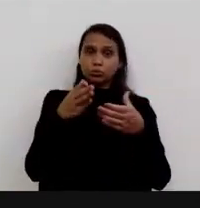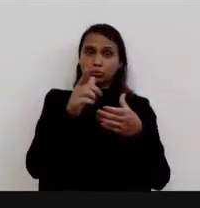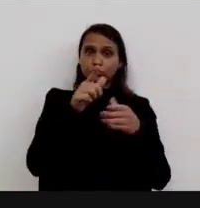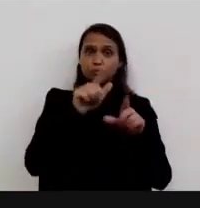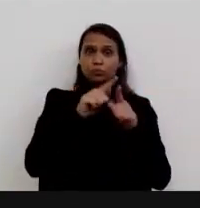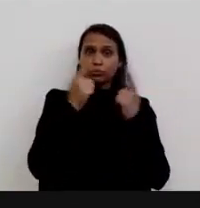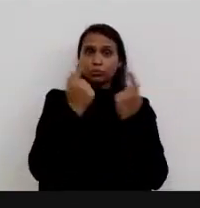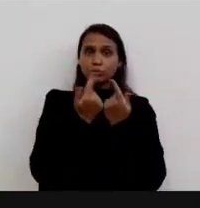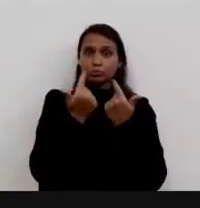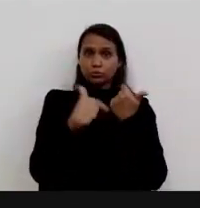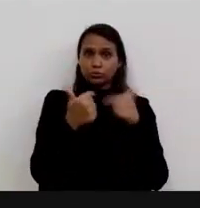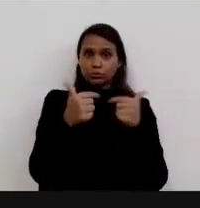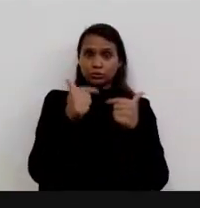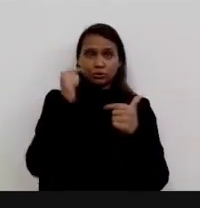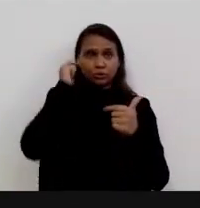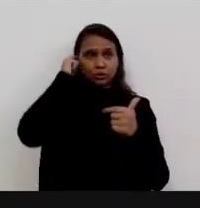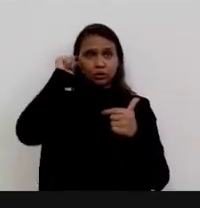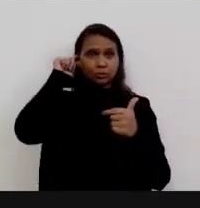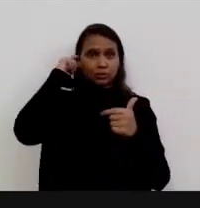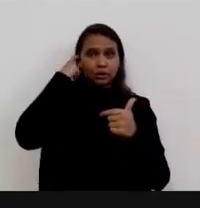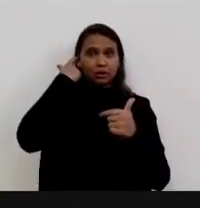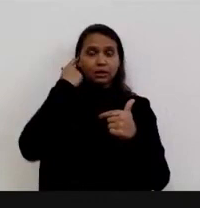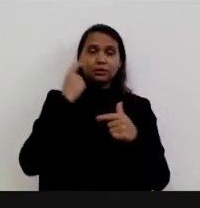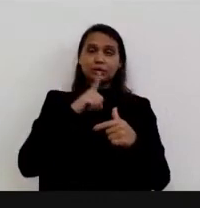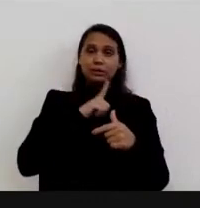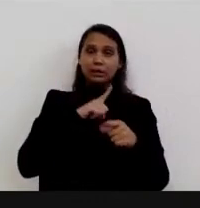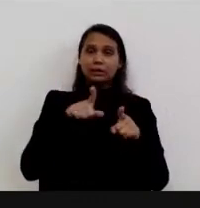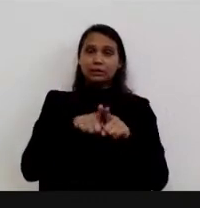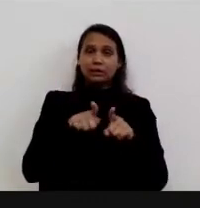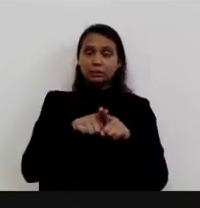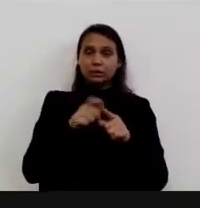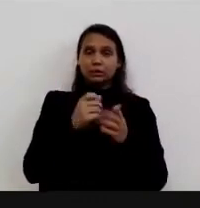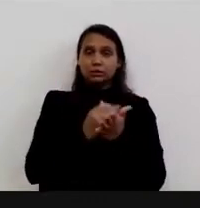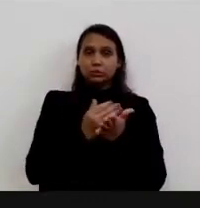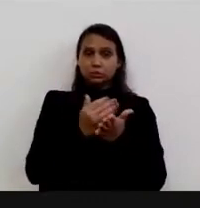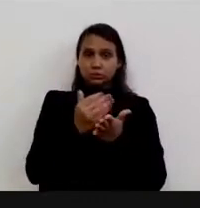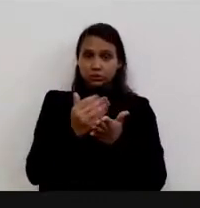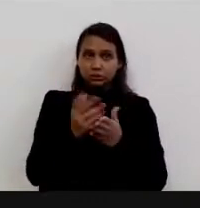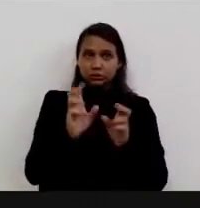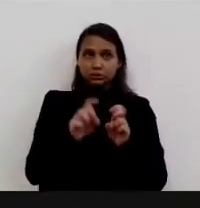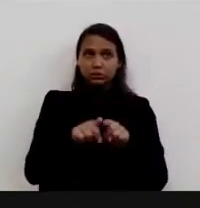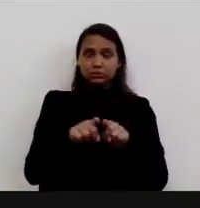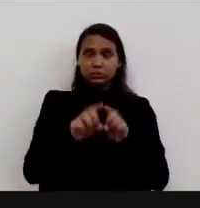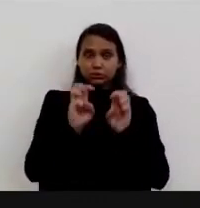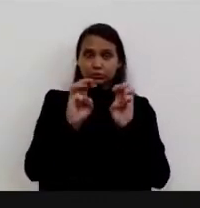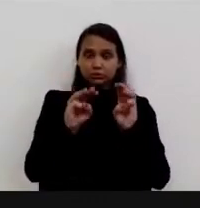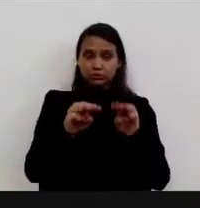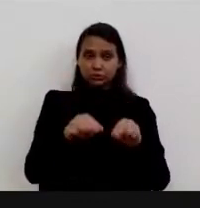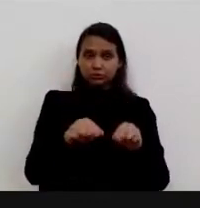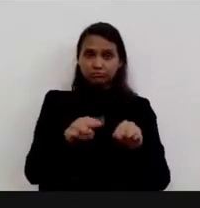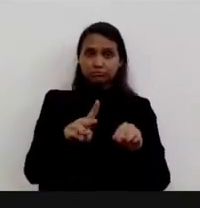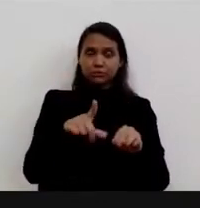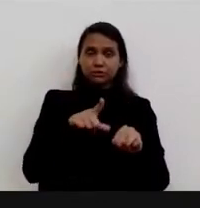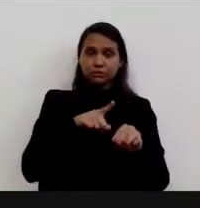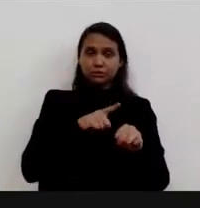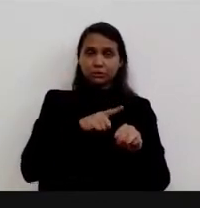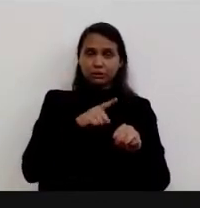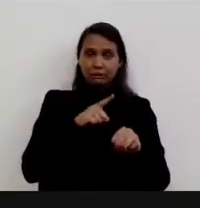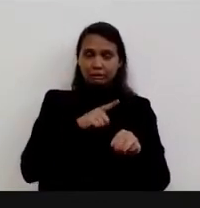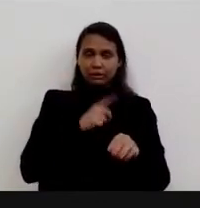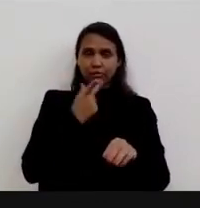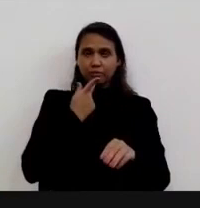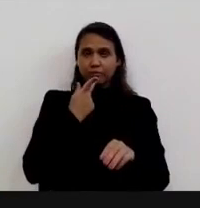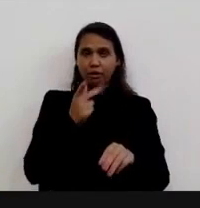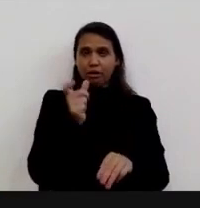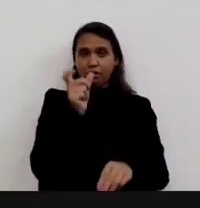trabalho. E, no meio, a gente tem ali, né, que a gente chamou de início e fim dos trabalhos, que, na verdade, identifica o jargão, né, essa questão de você